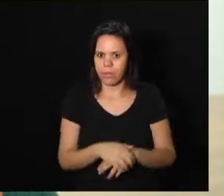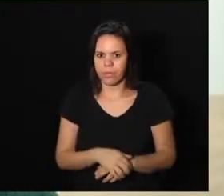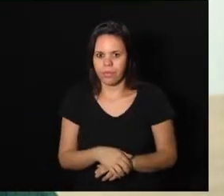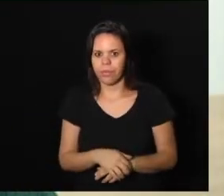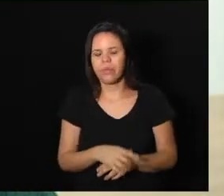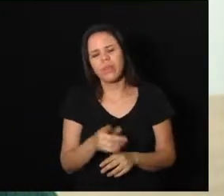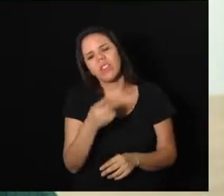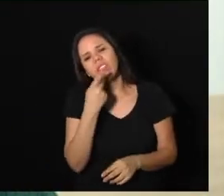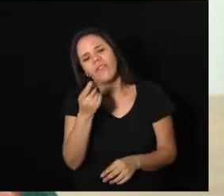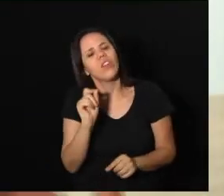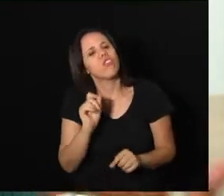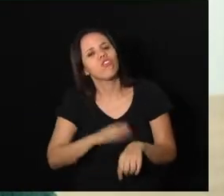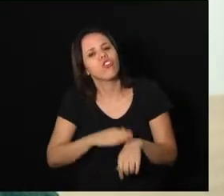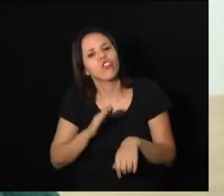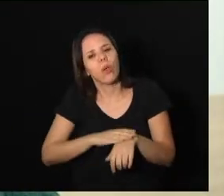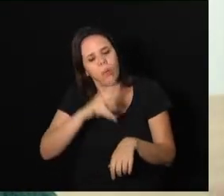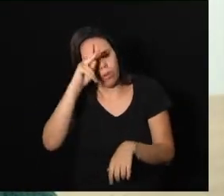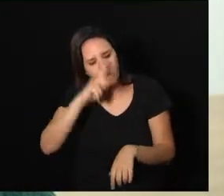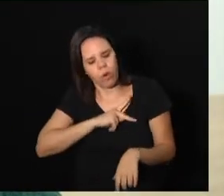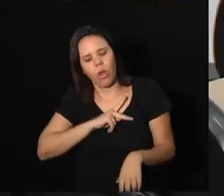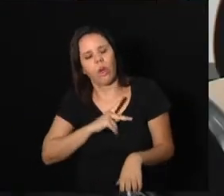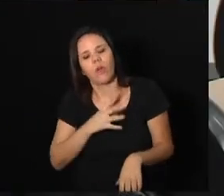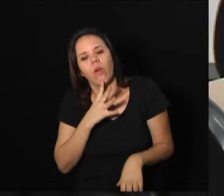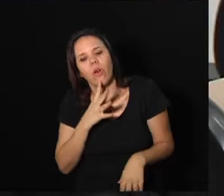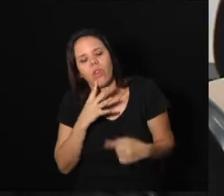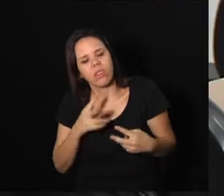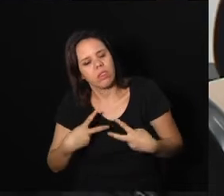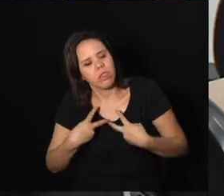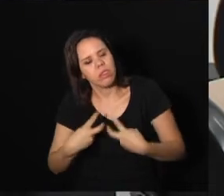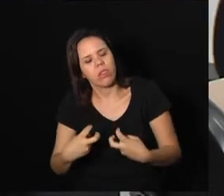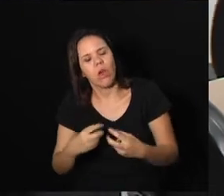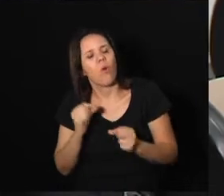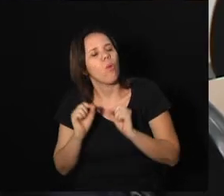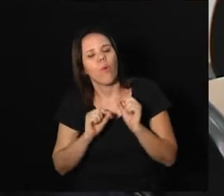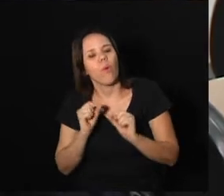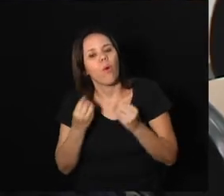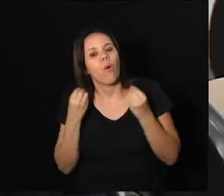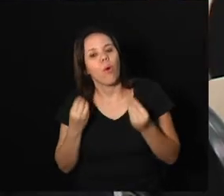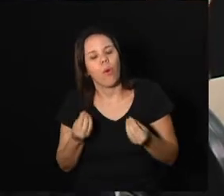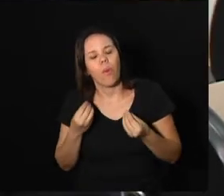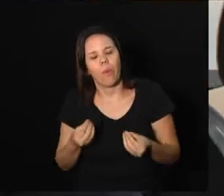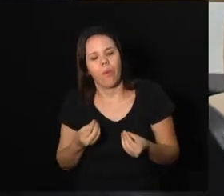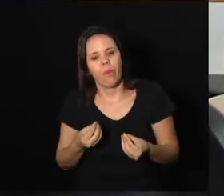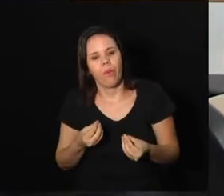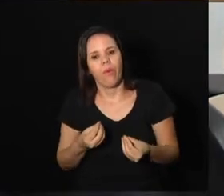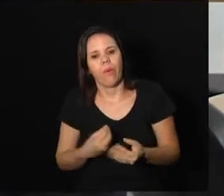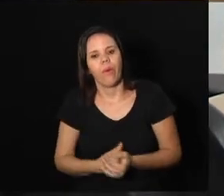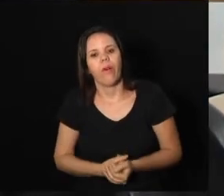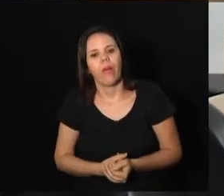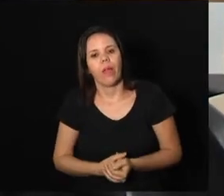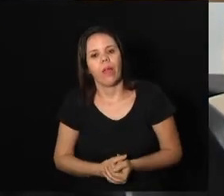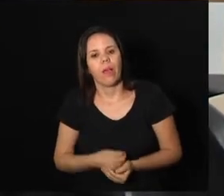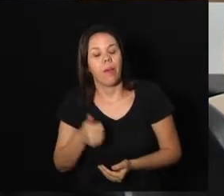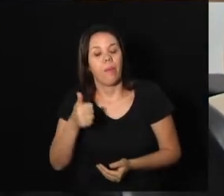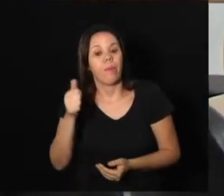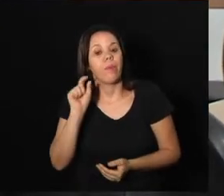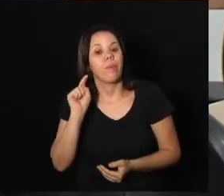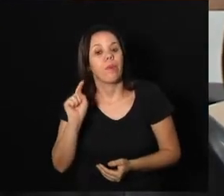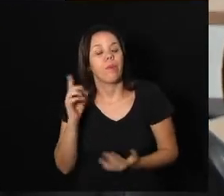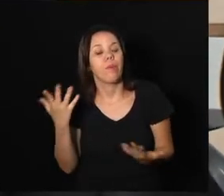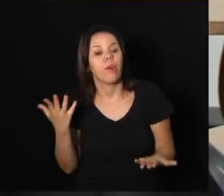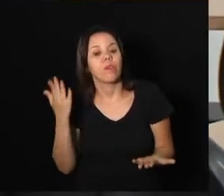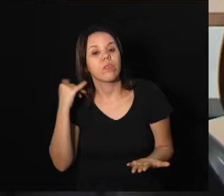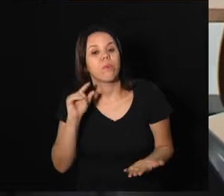em autoconhecimento, como se autoconhecer? Então, a questão do autoconhecimento, sempre o primeiro ponto é